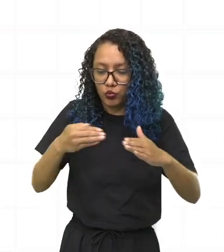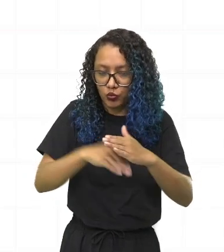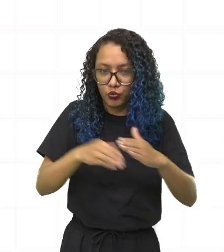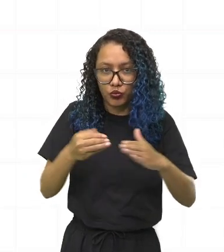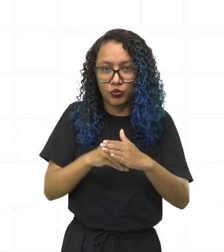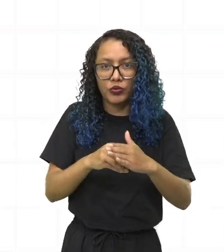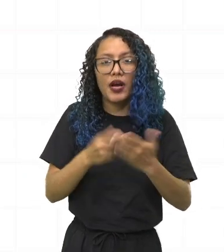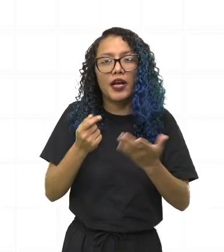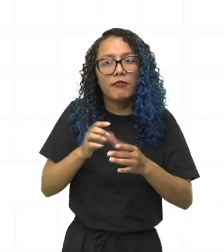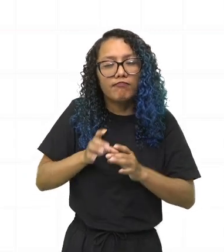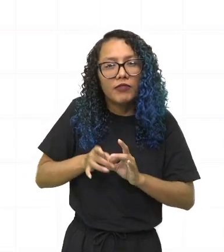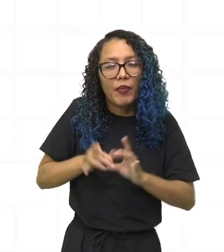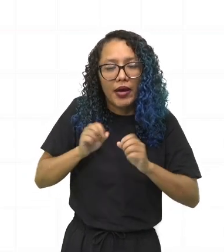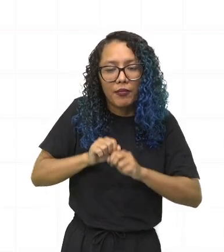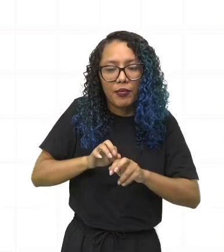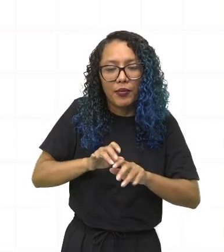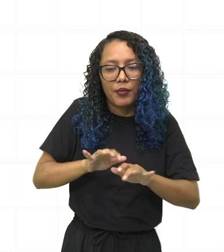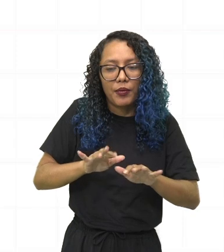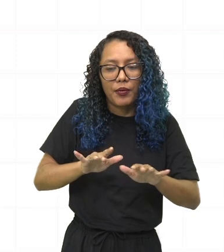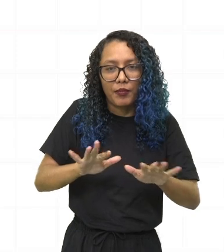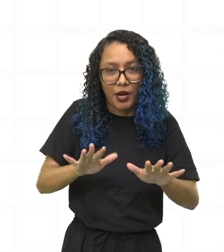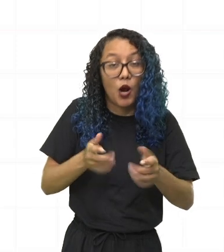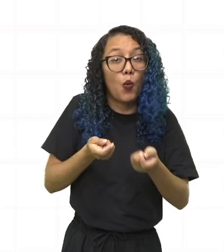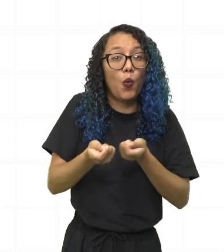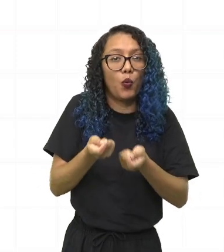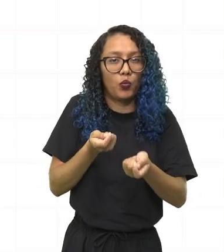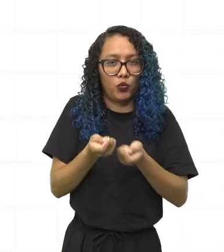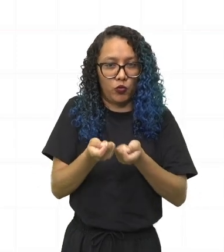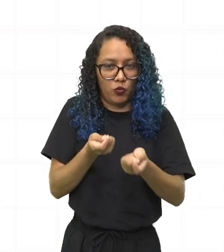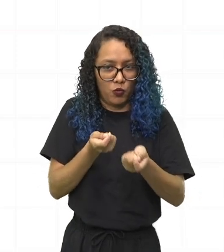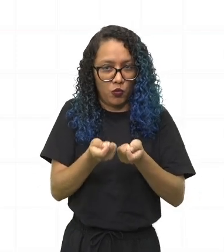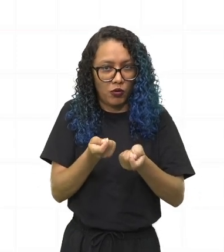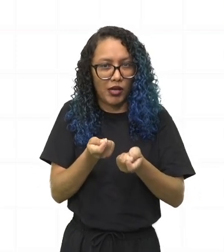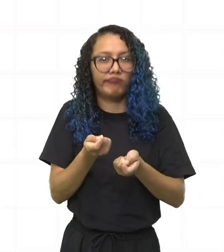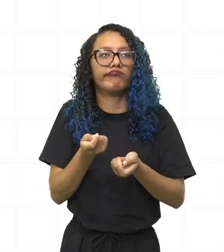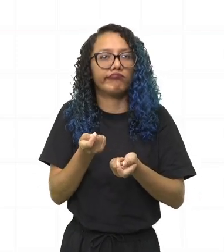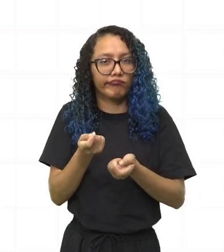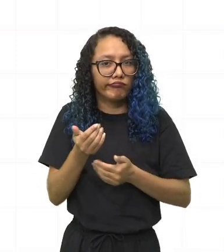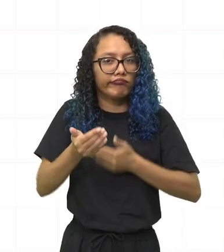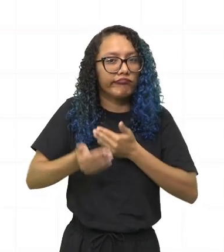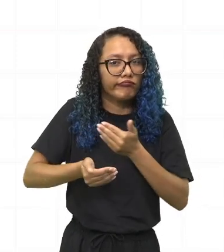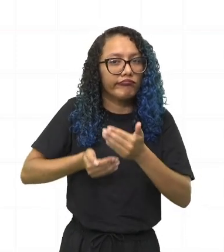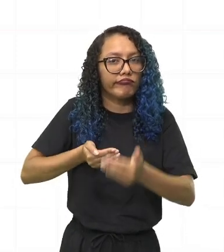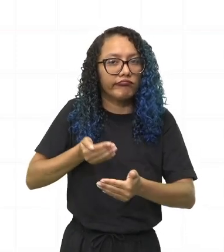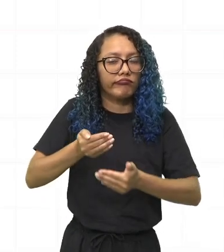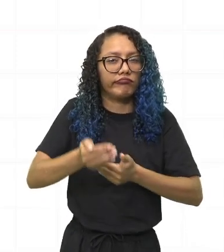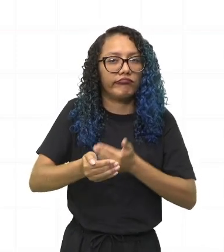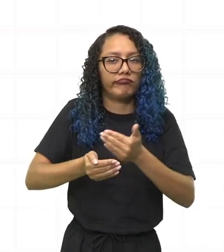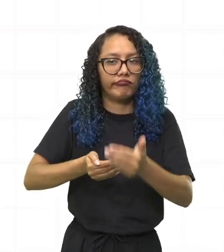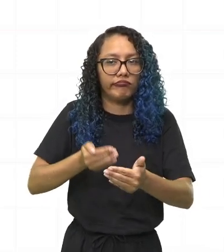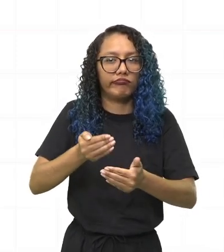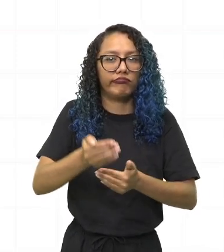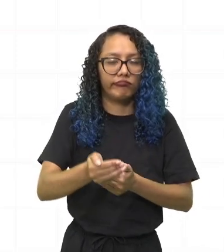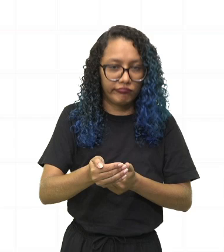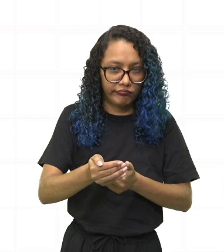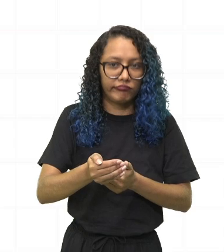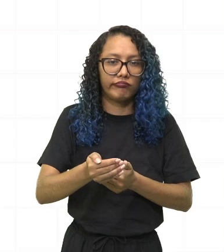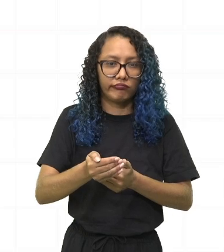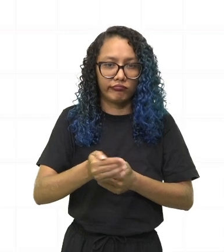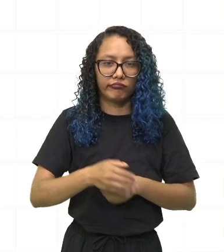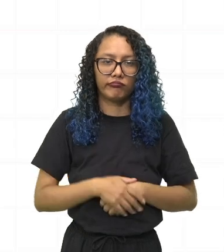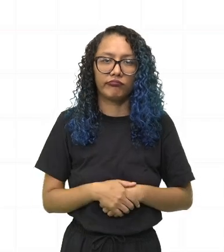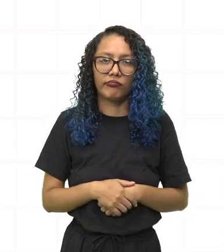ser liberada em um fluxo controlado, né? Aos poucos ali ela vai começar a